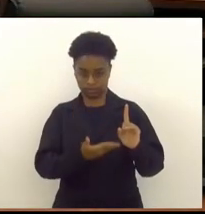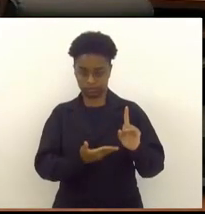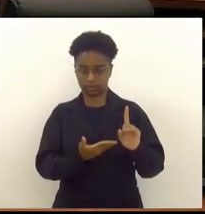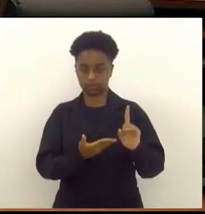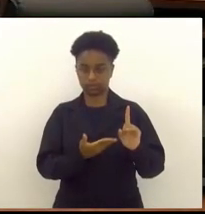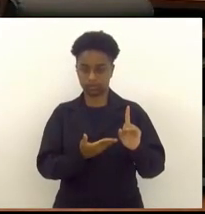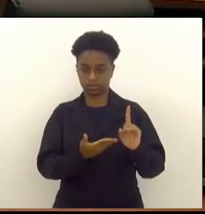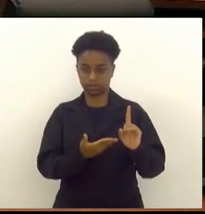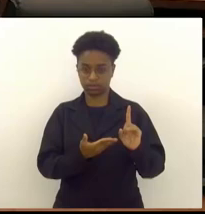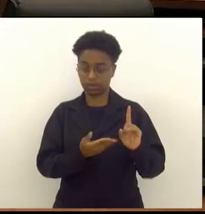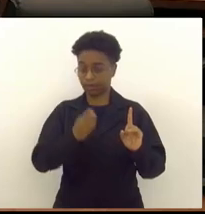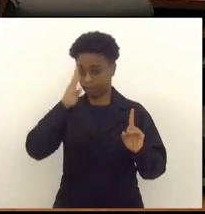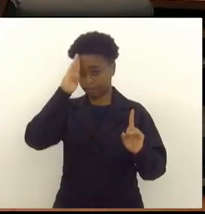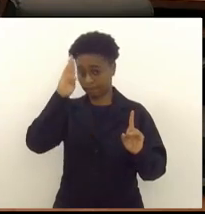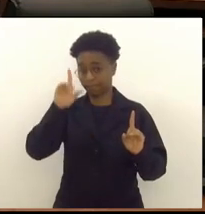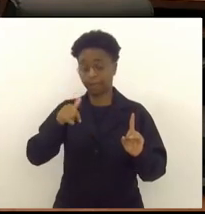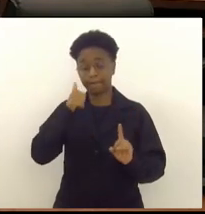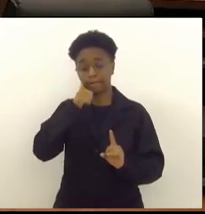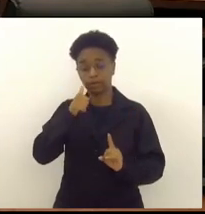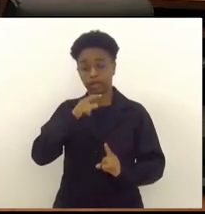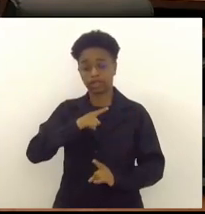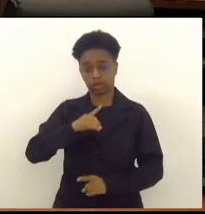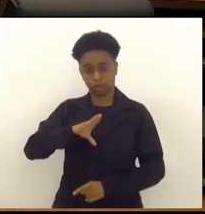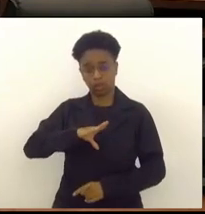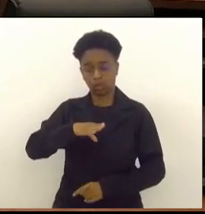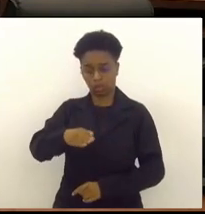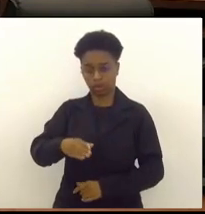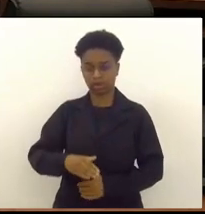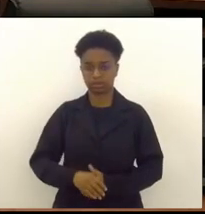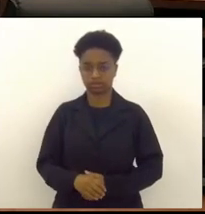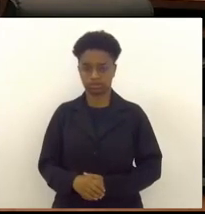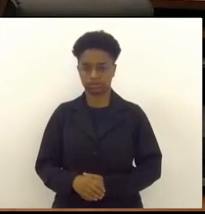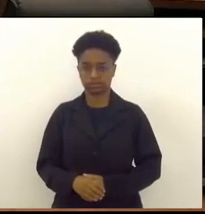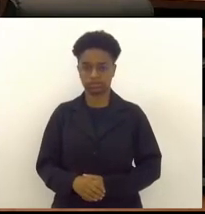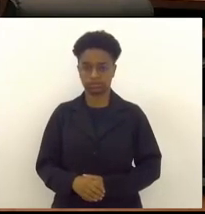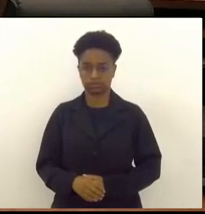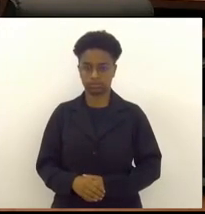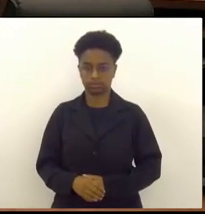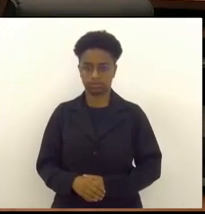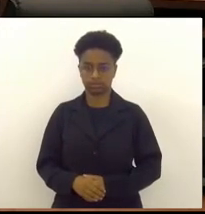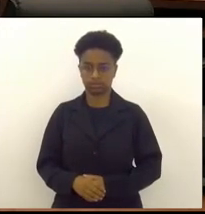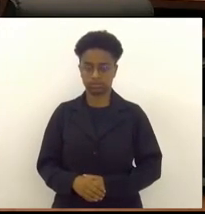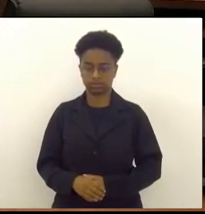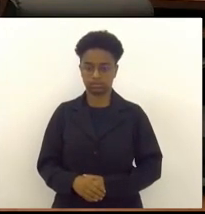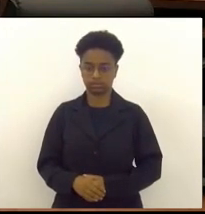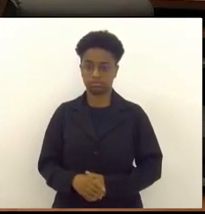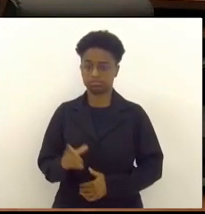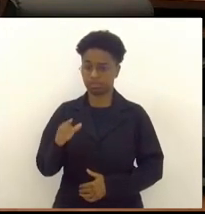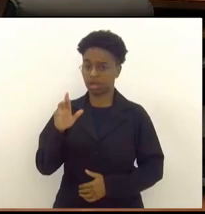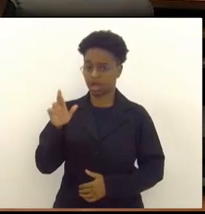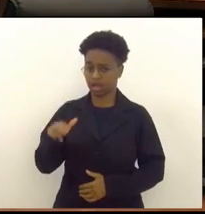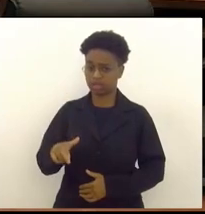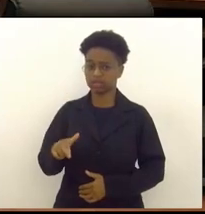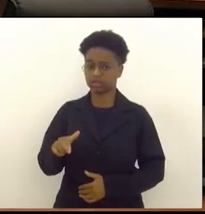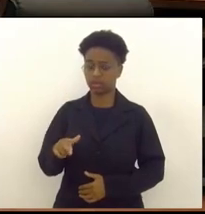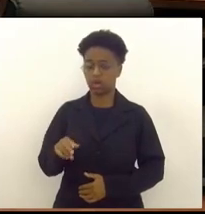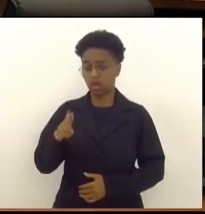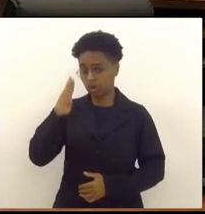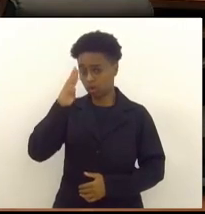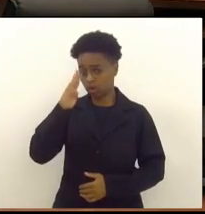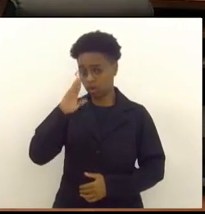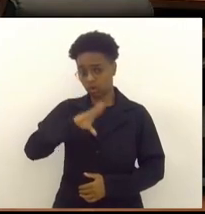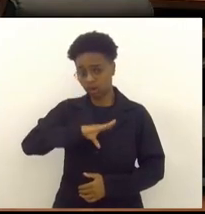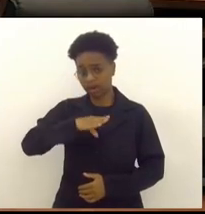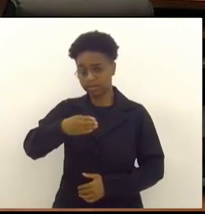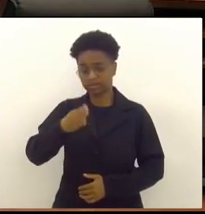Sirlene é, acima de tudo, uma mulher de muita coragem. O Churchill tinha razão. A coragem é a principal